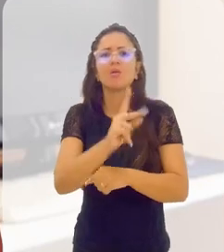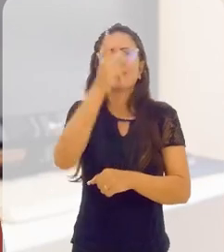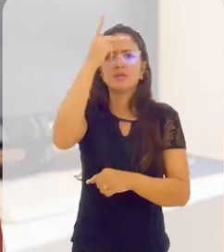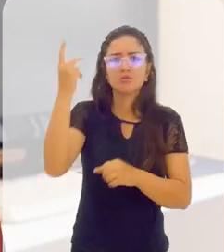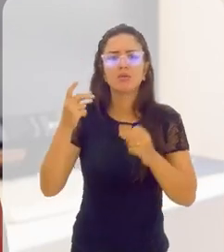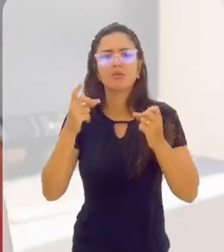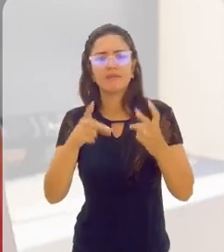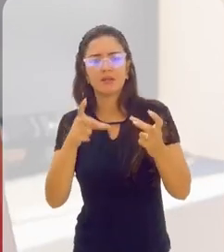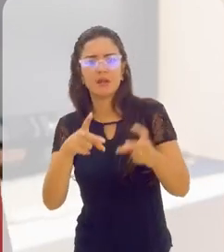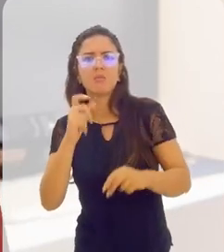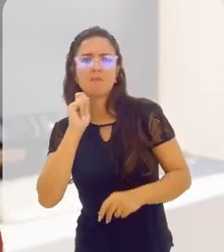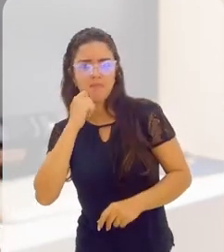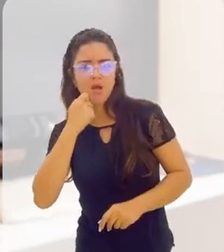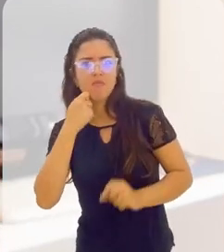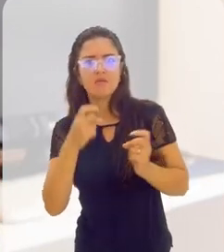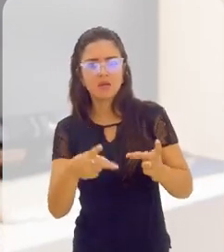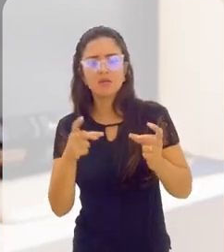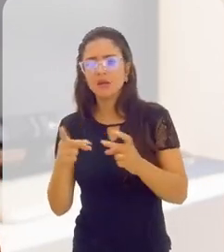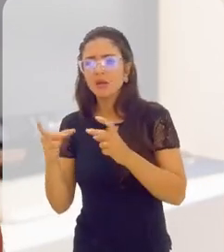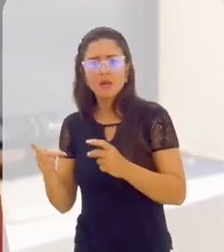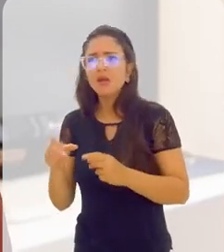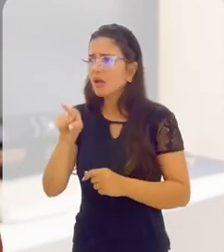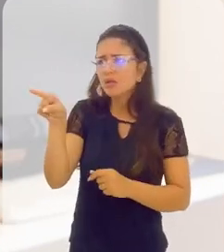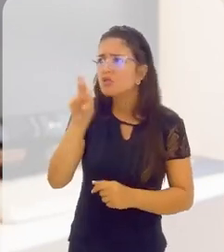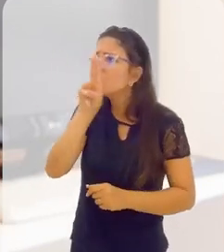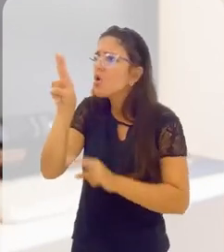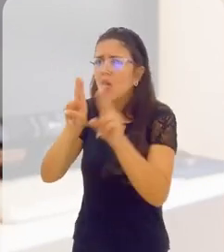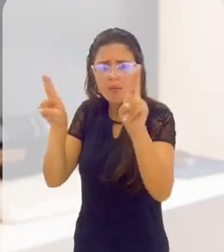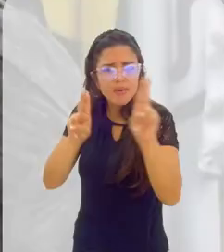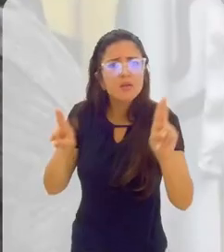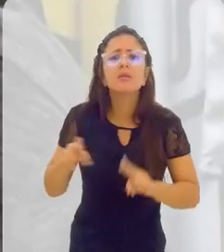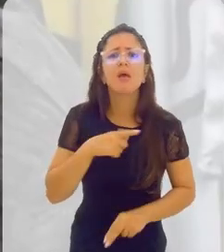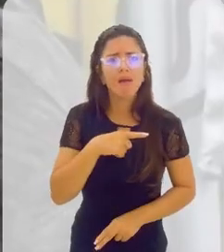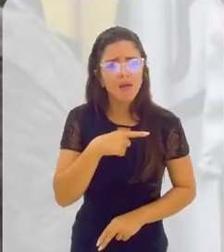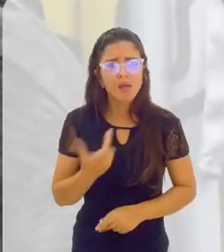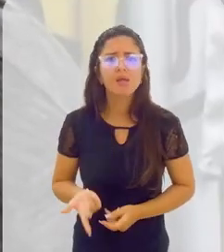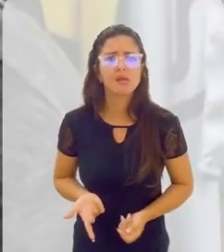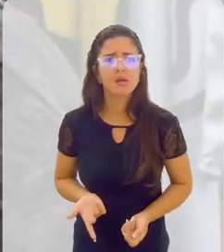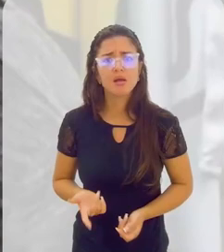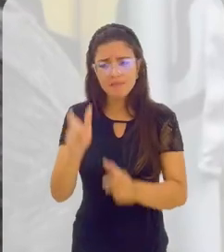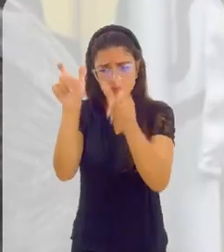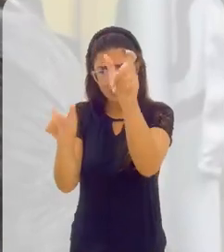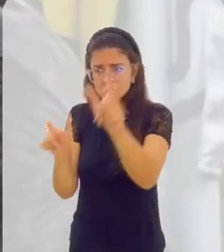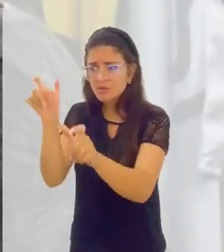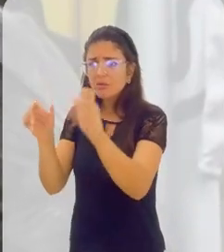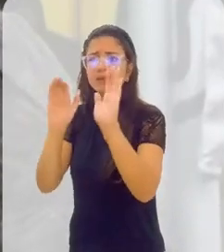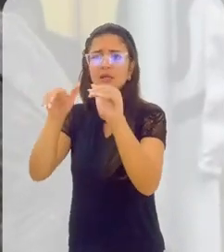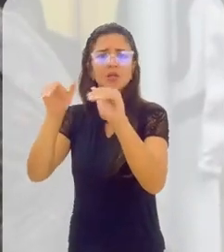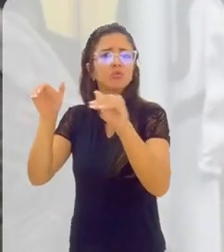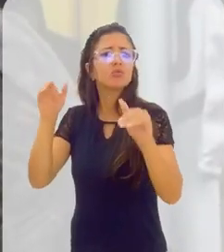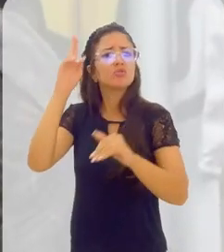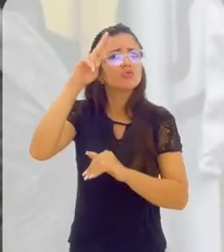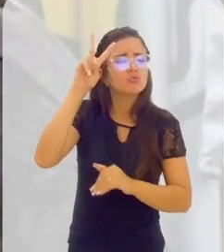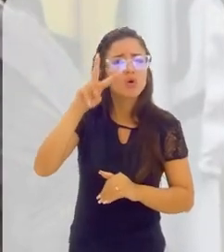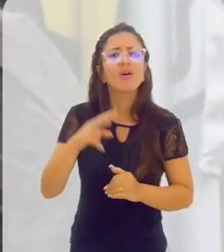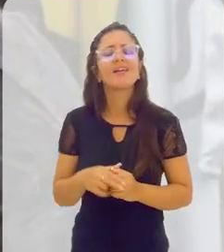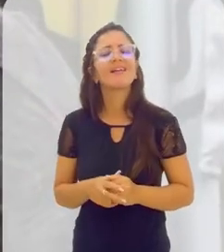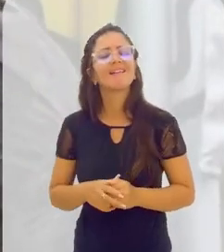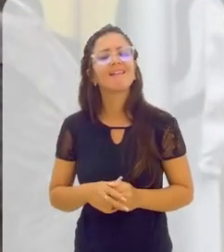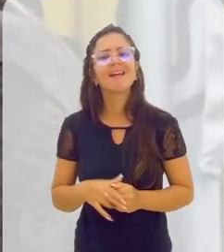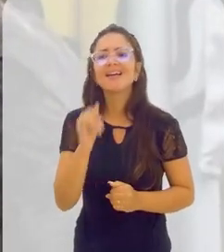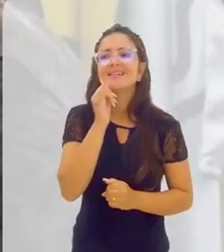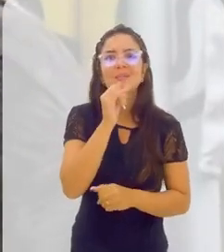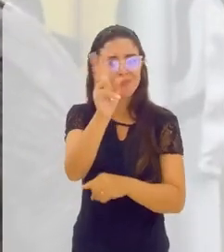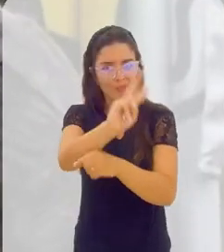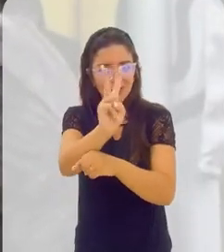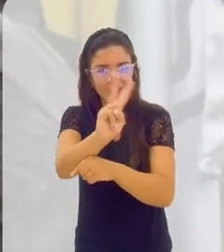as pessoas têm nome né o cara do elevador tem nome eu porteiro a mulher dele tá grávida eu tô sabendo quando